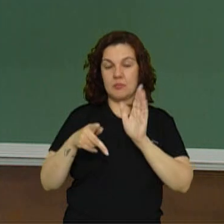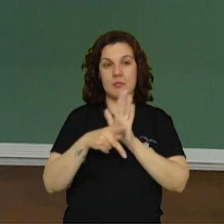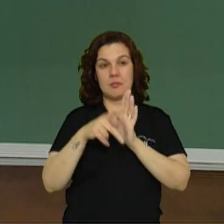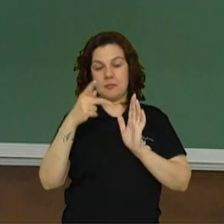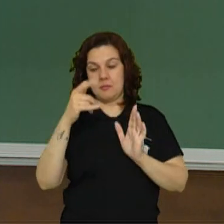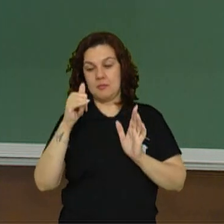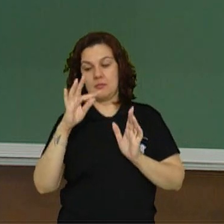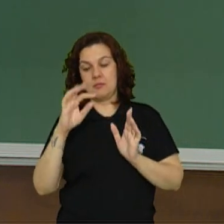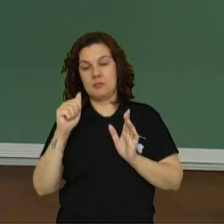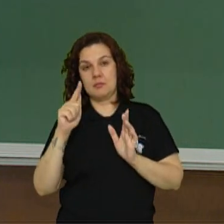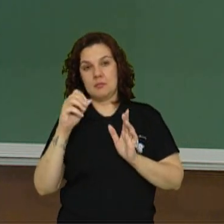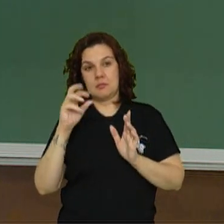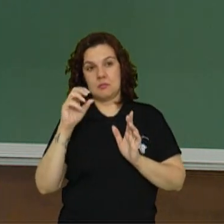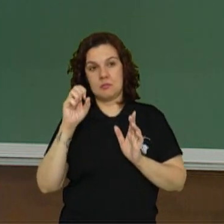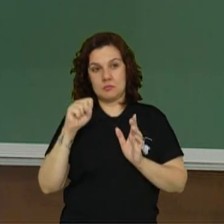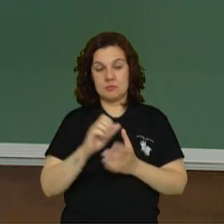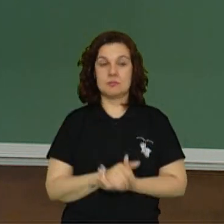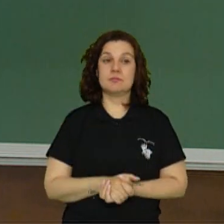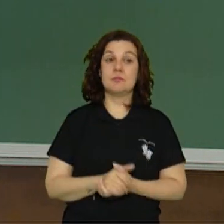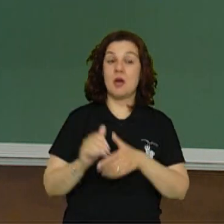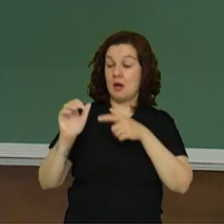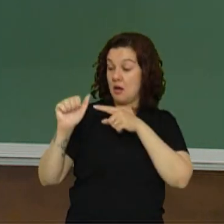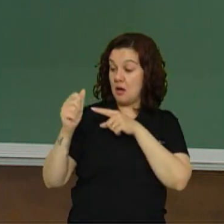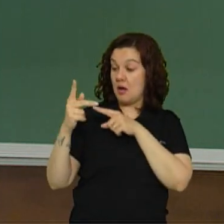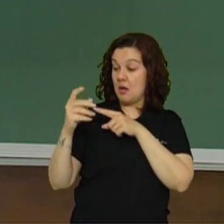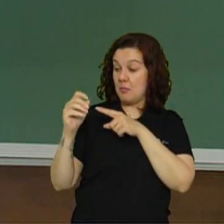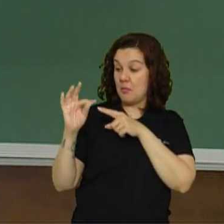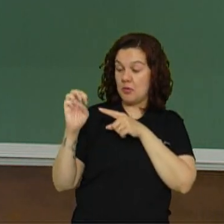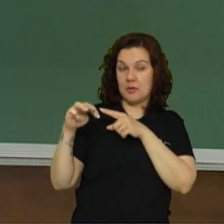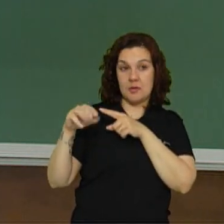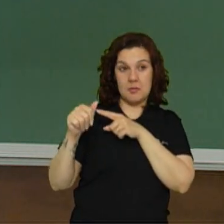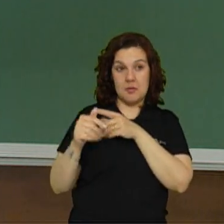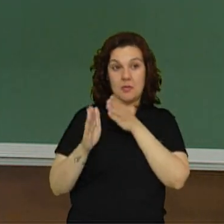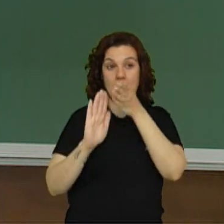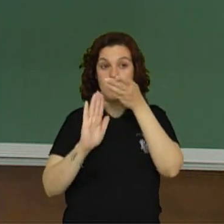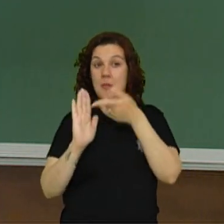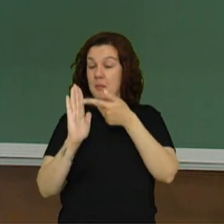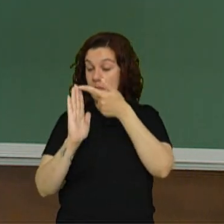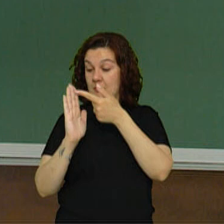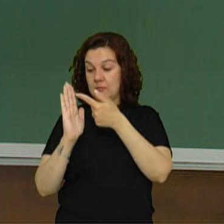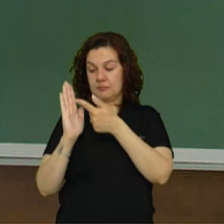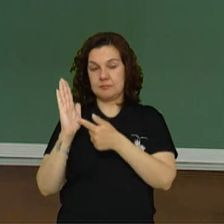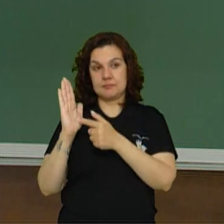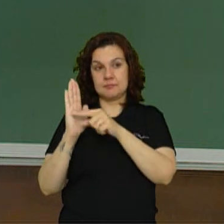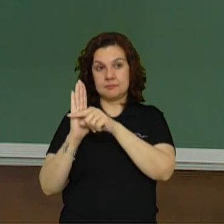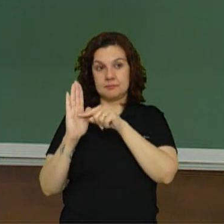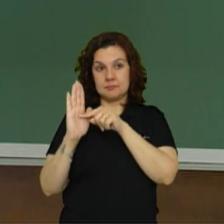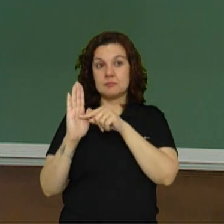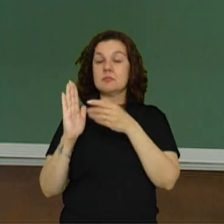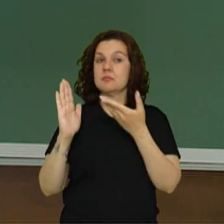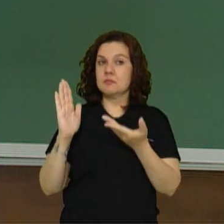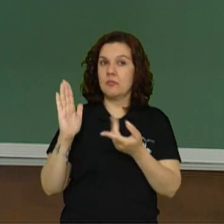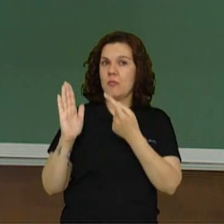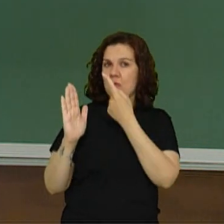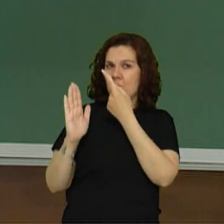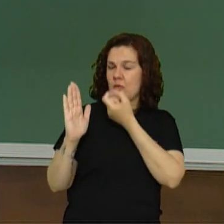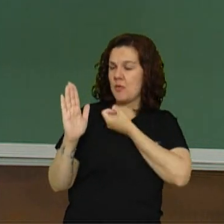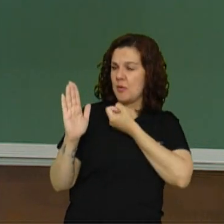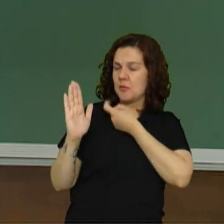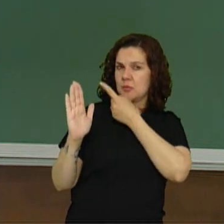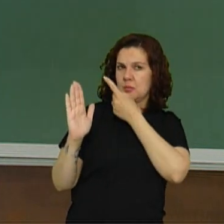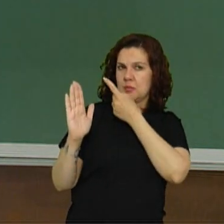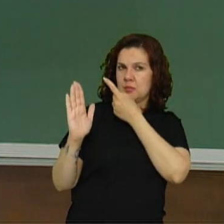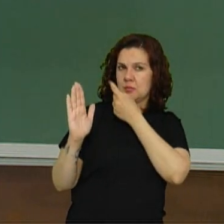relação. O apótema de um quadrado é a metade do lado, olha aqui. É a metade do lado,